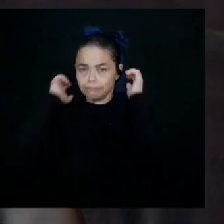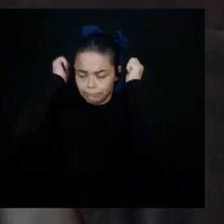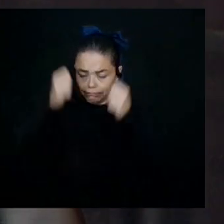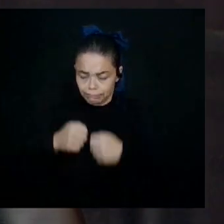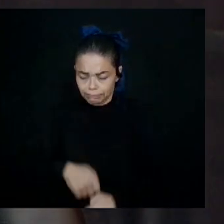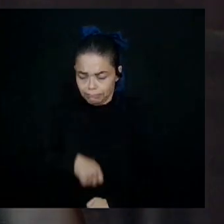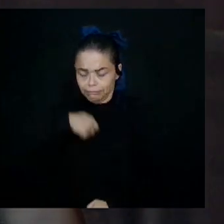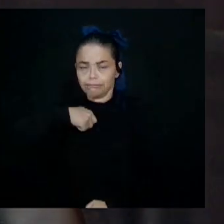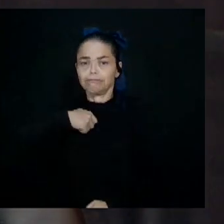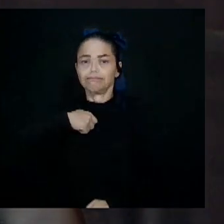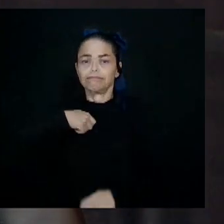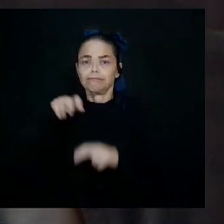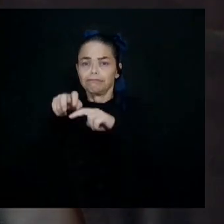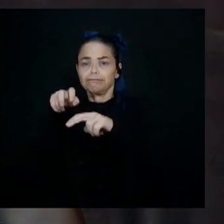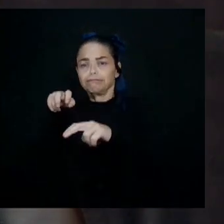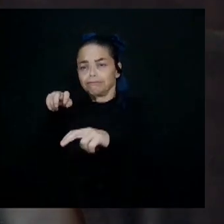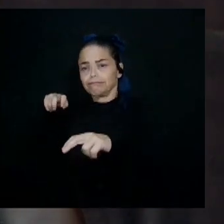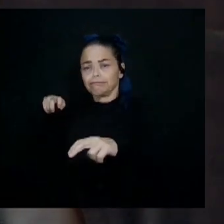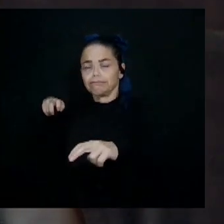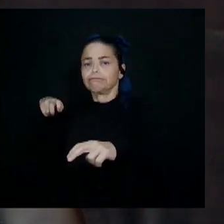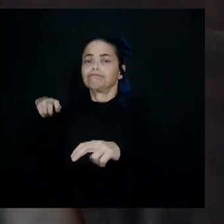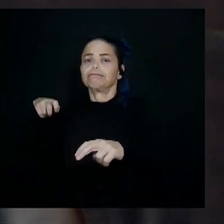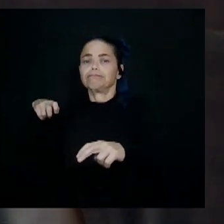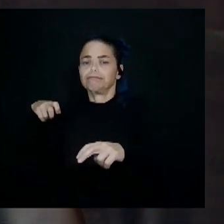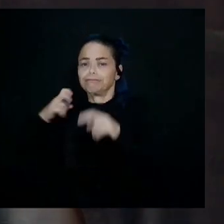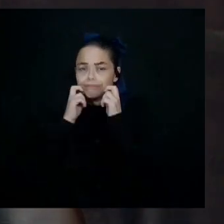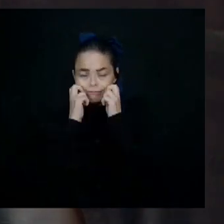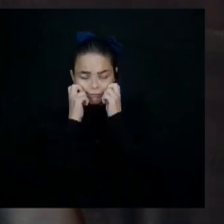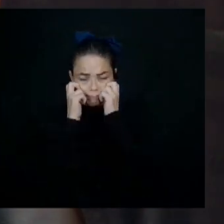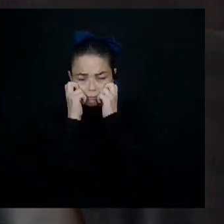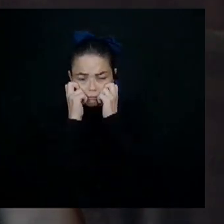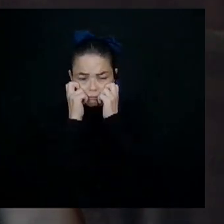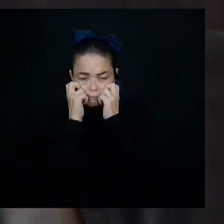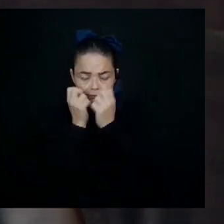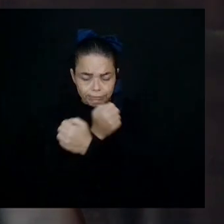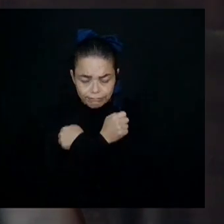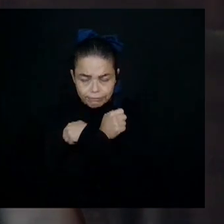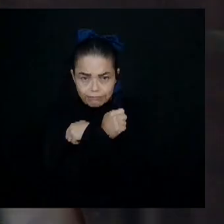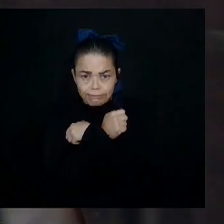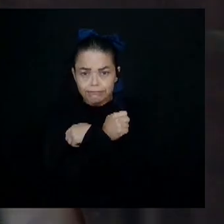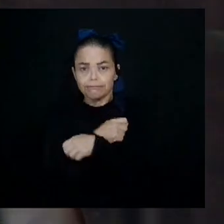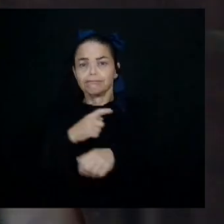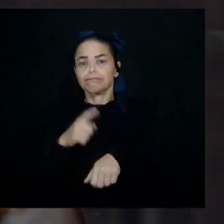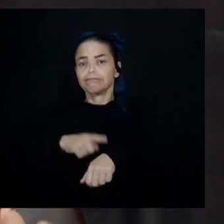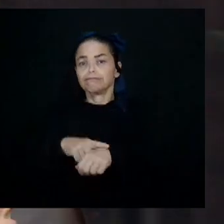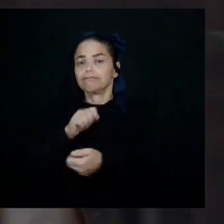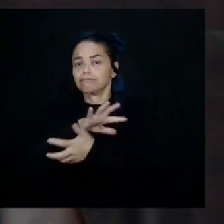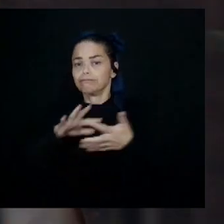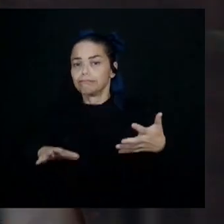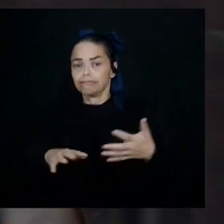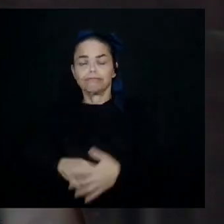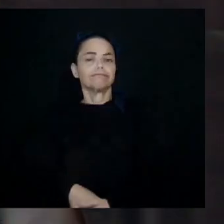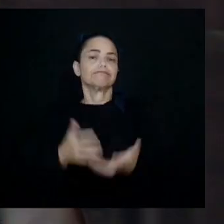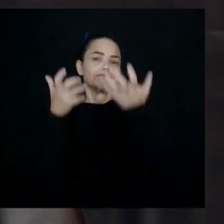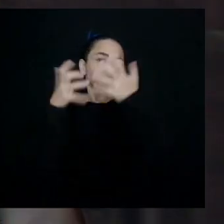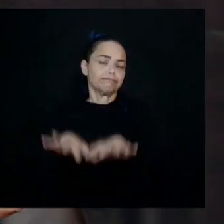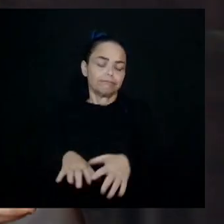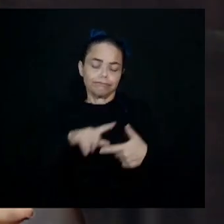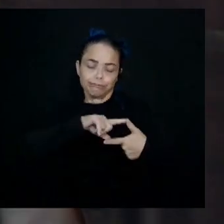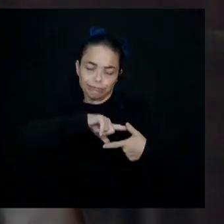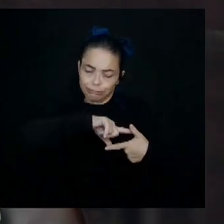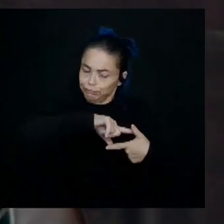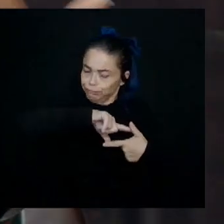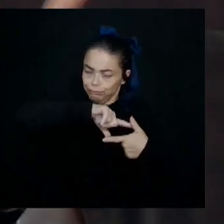no fim da sala, todo retraidinho. Na hora de alguma atividade fora da sala, não quer ir, prefere ficar sozinho em